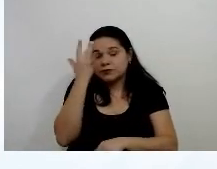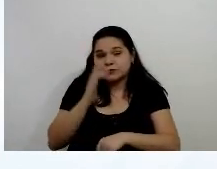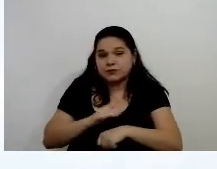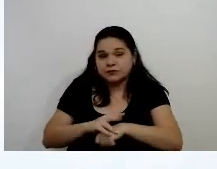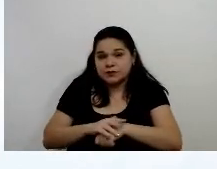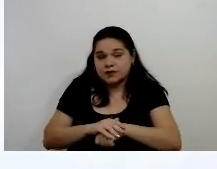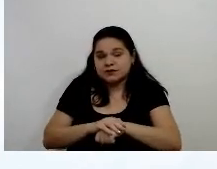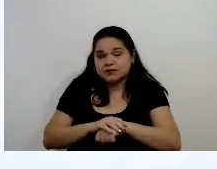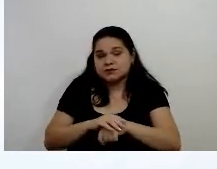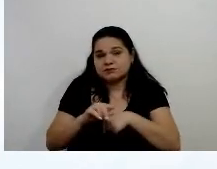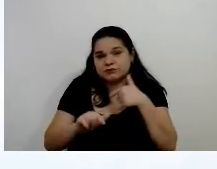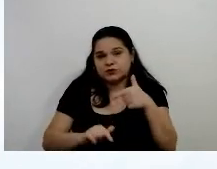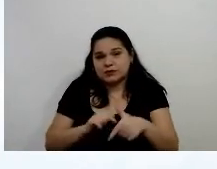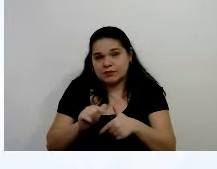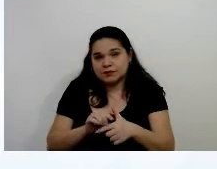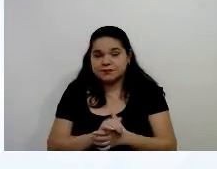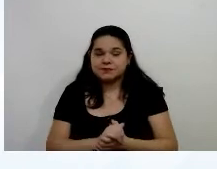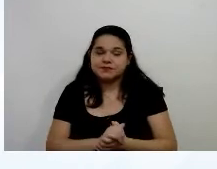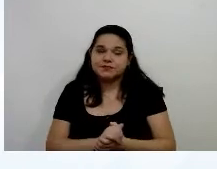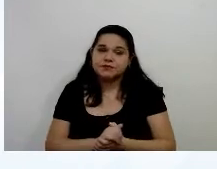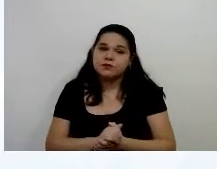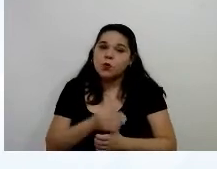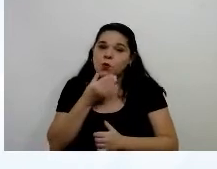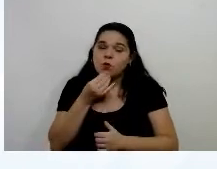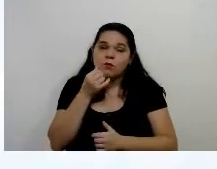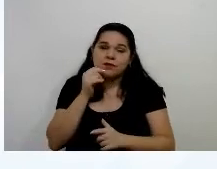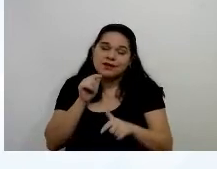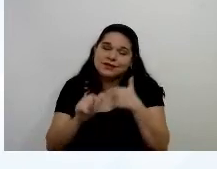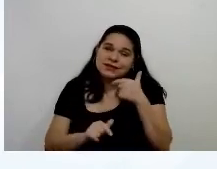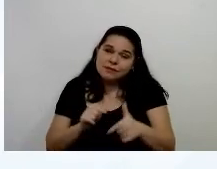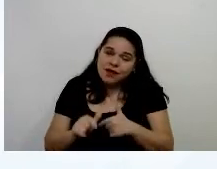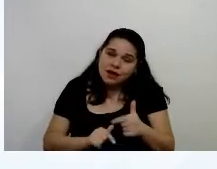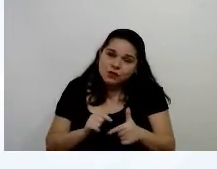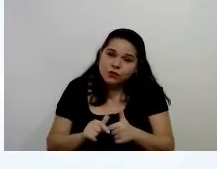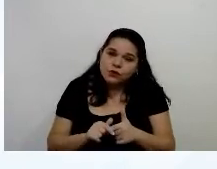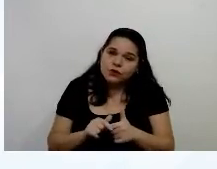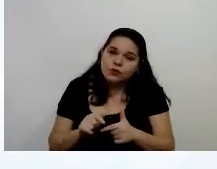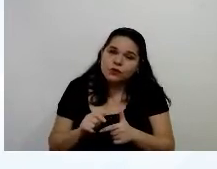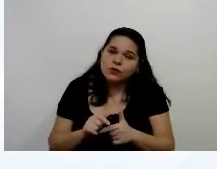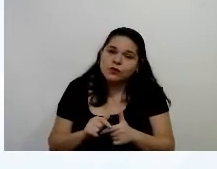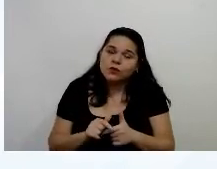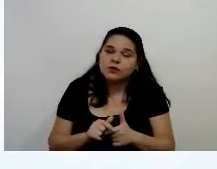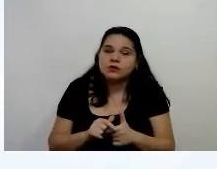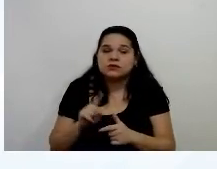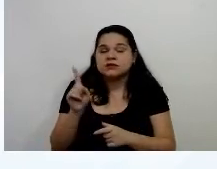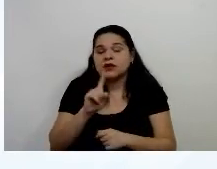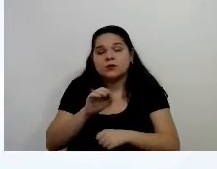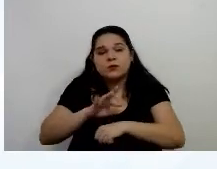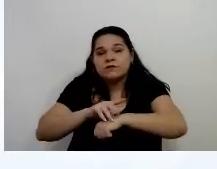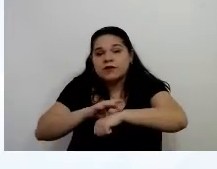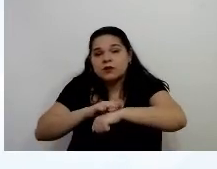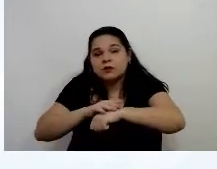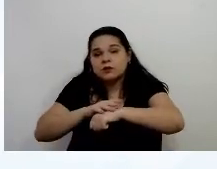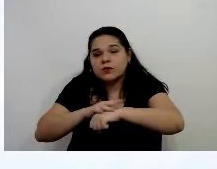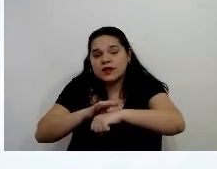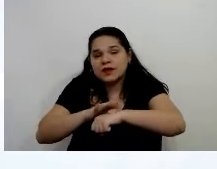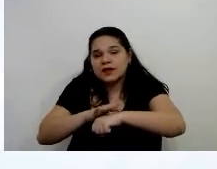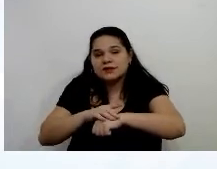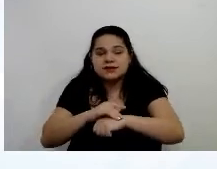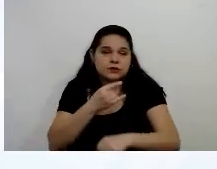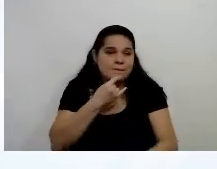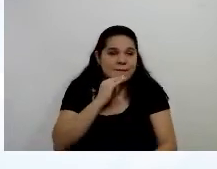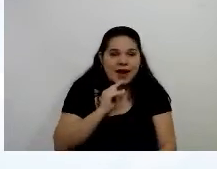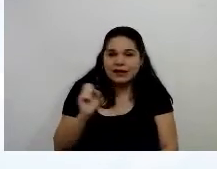trabalhadores. Os trabalhadores não adoecem no bar, os trabalhadores não adoecem tomando a